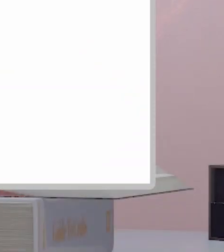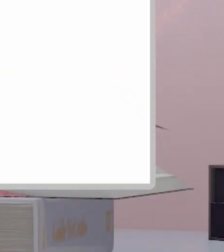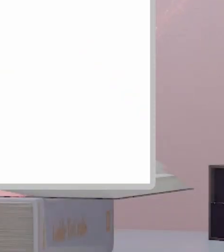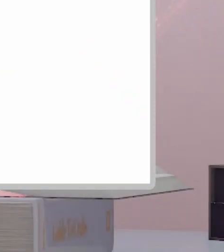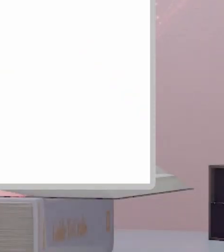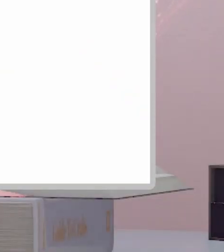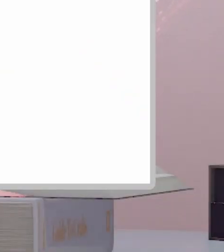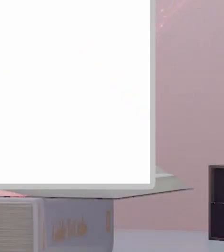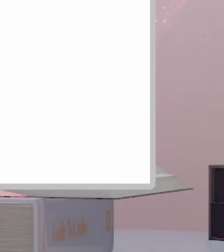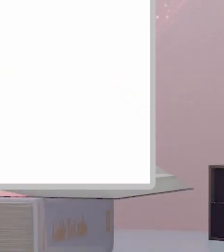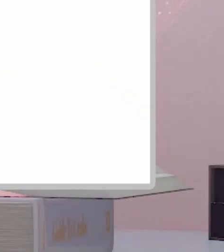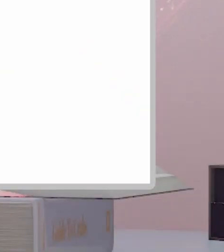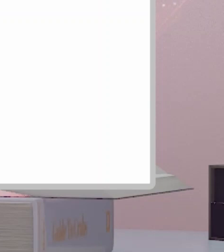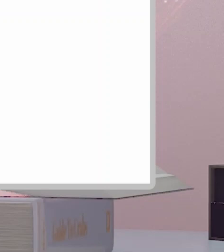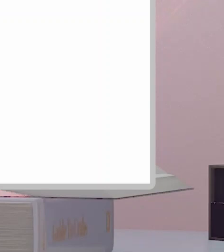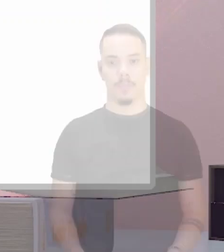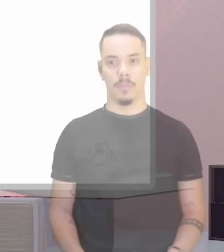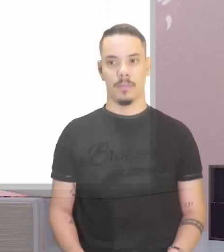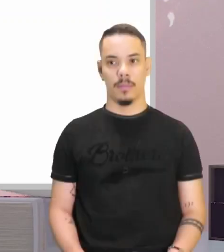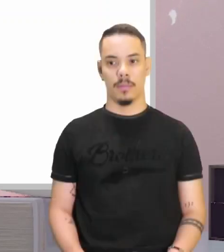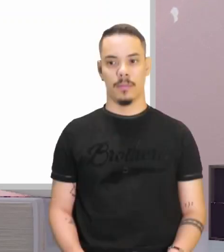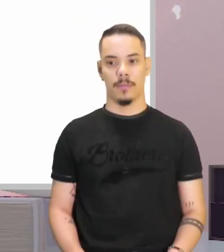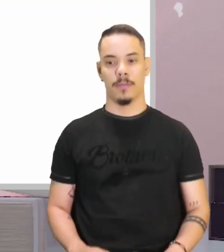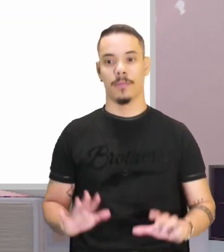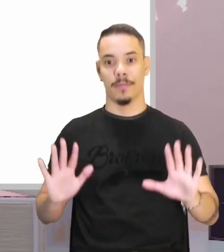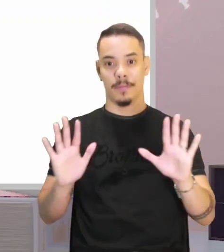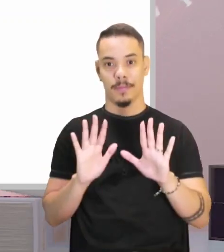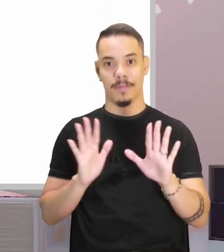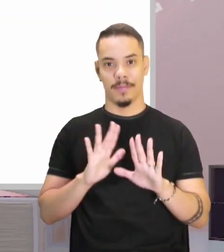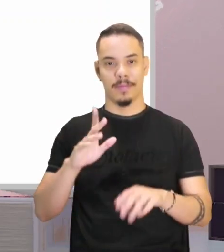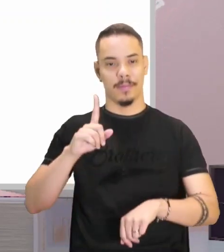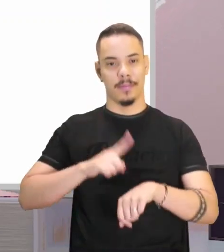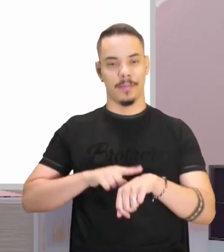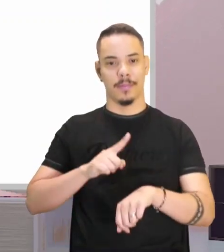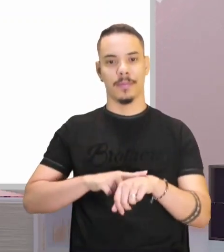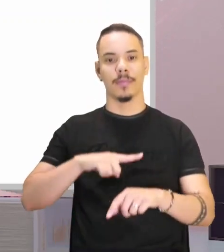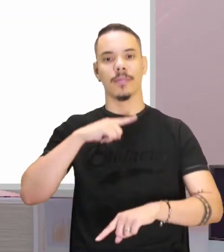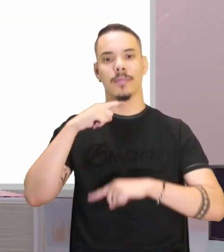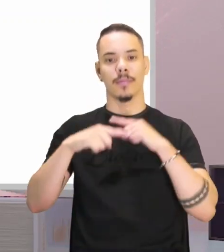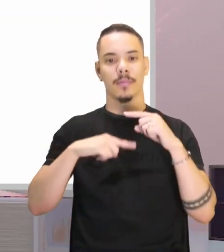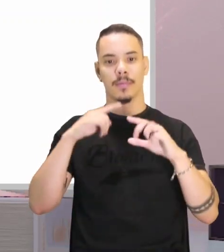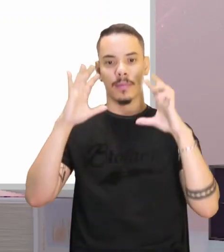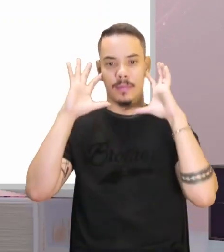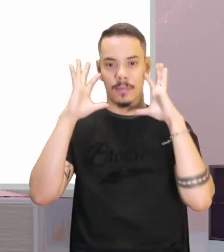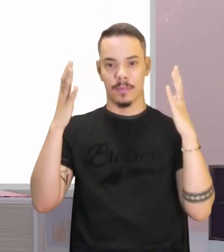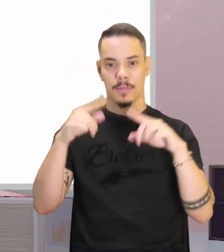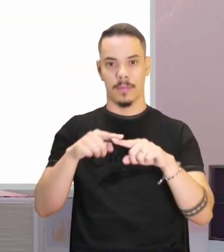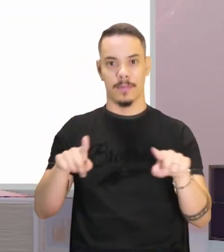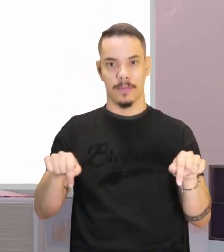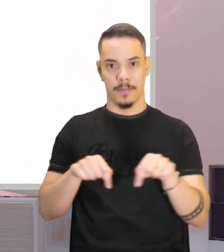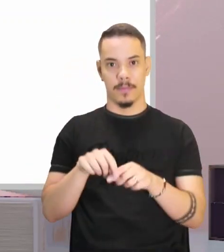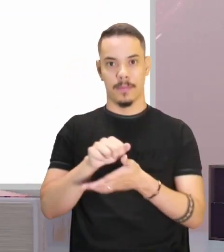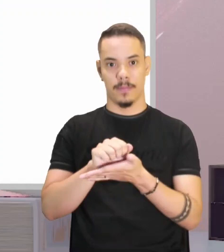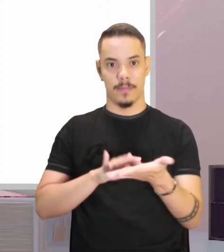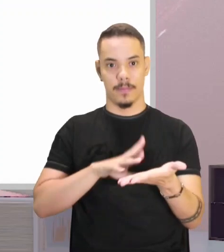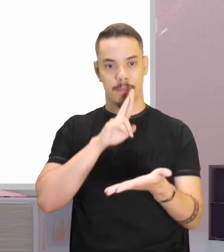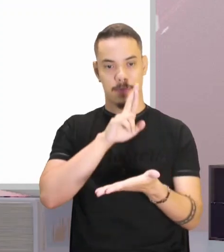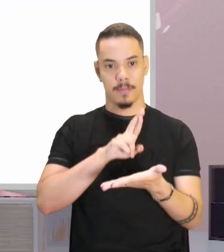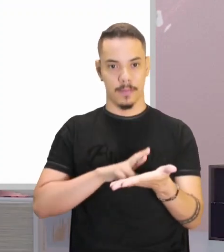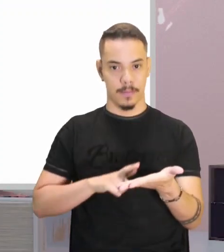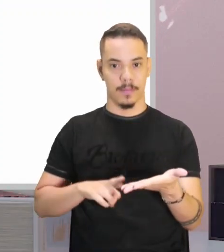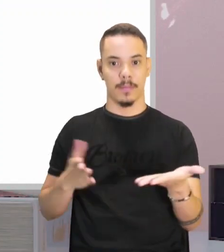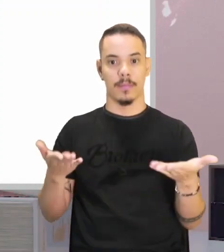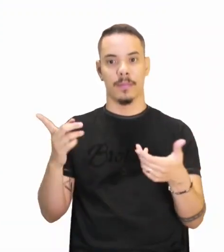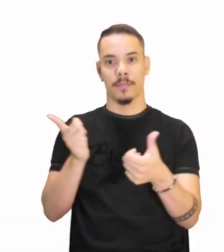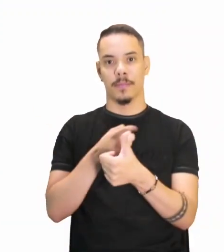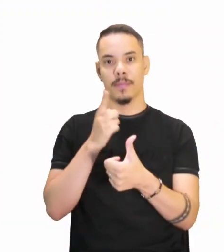Olá amadinho olha só o nosso momento tirando dúvidas resolução da atividade de sala vamos lá para